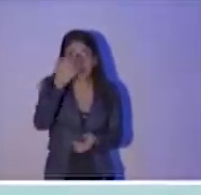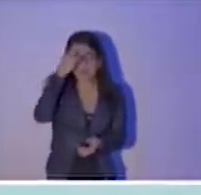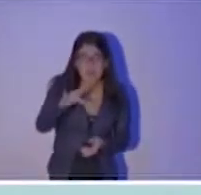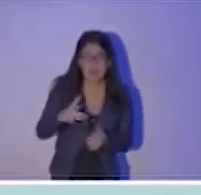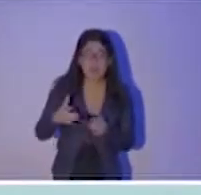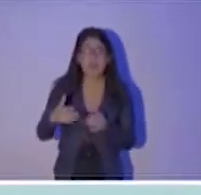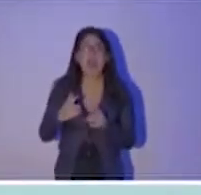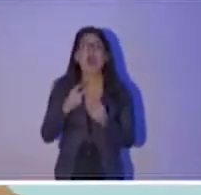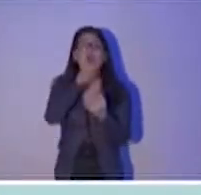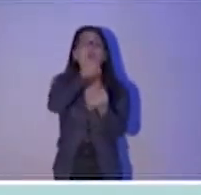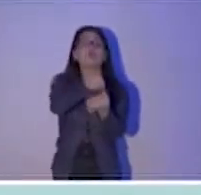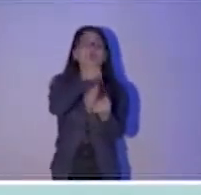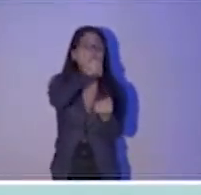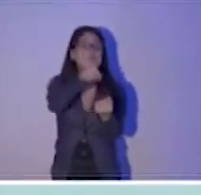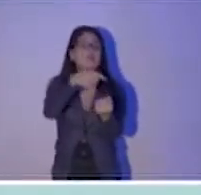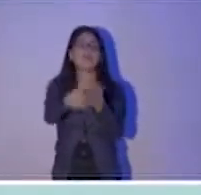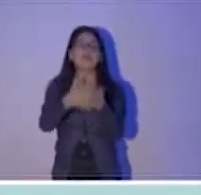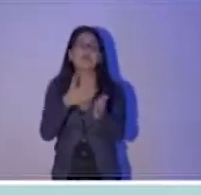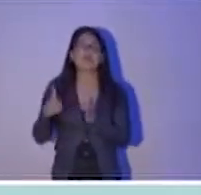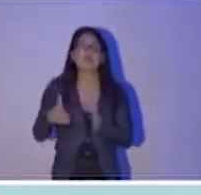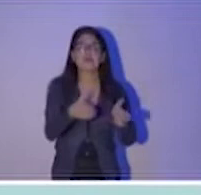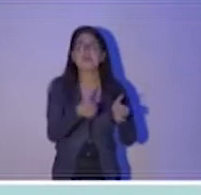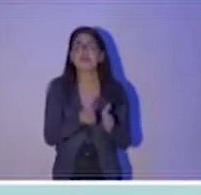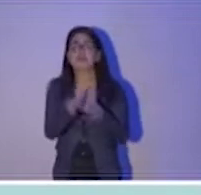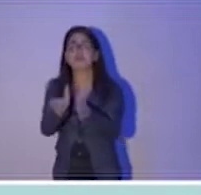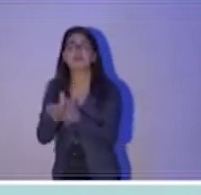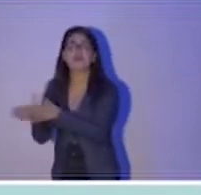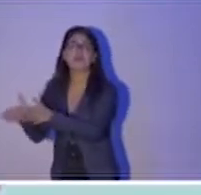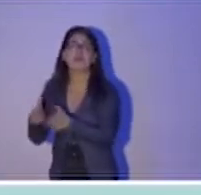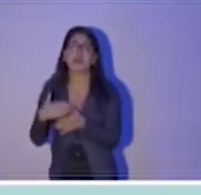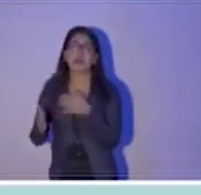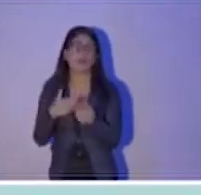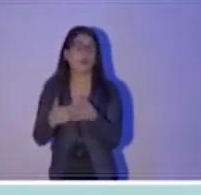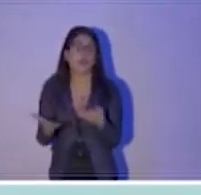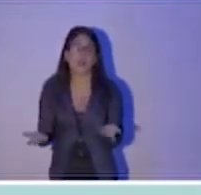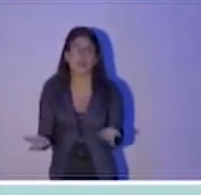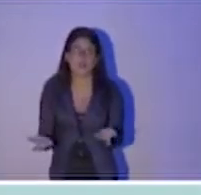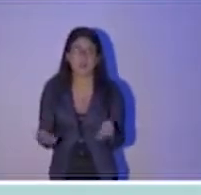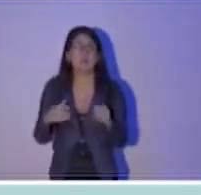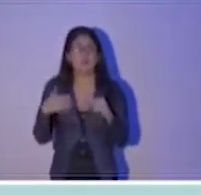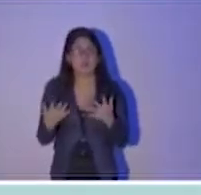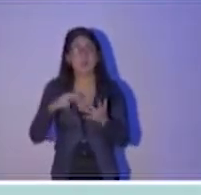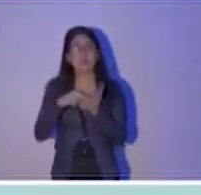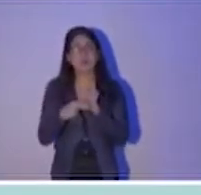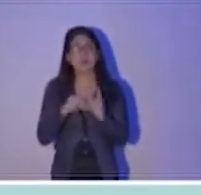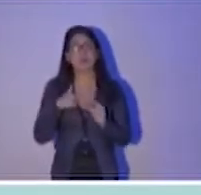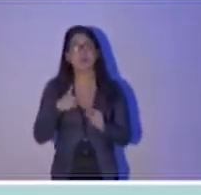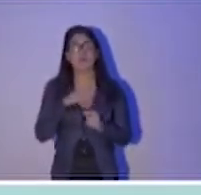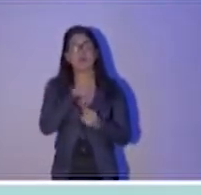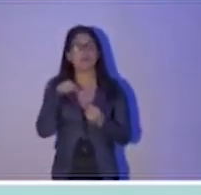caminho serve, é mais ou menos isso que o Lewis Carroll diz, né? E eu acho que essa é a ideia da